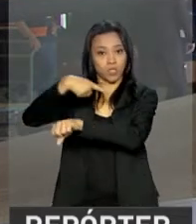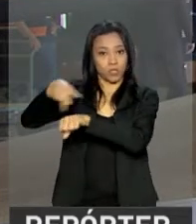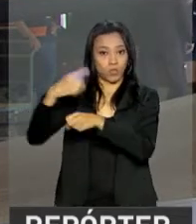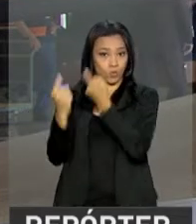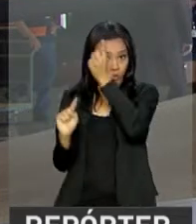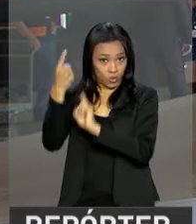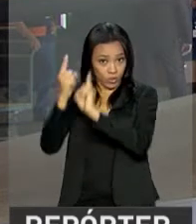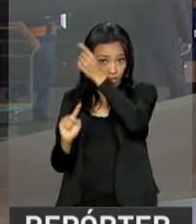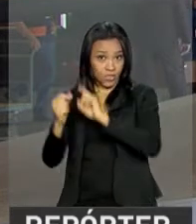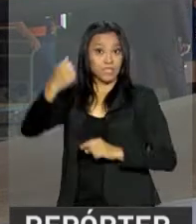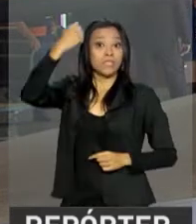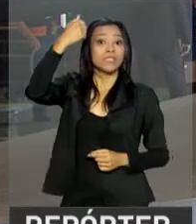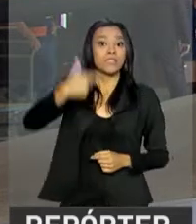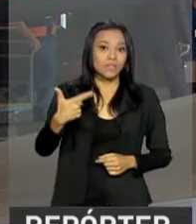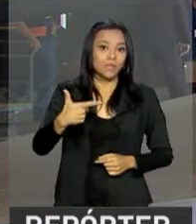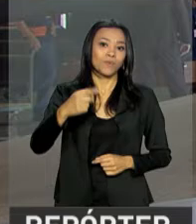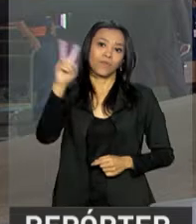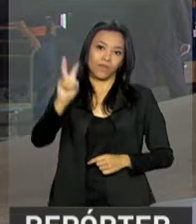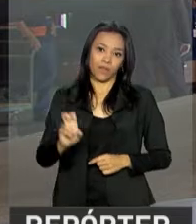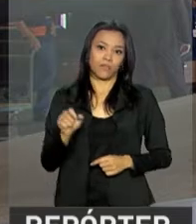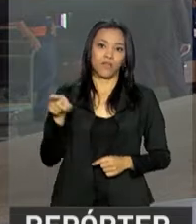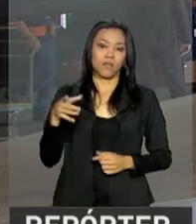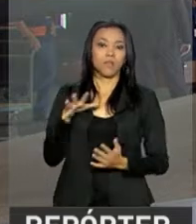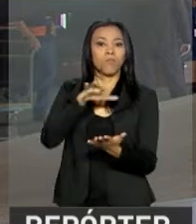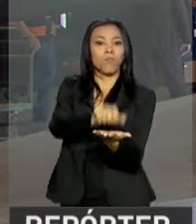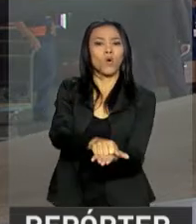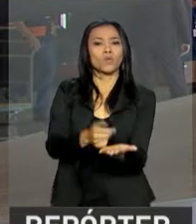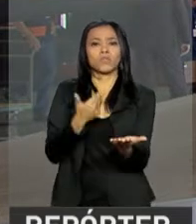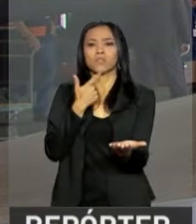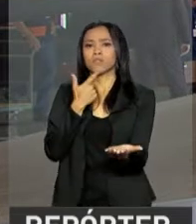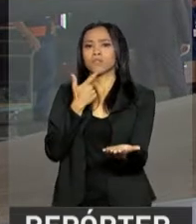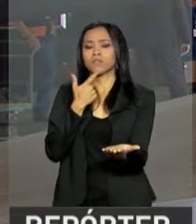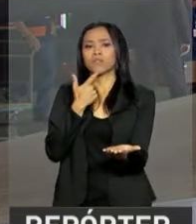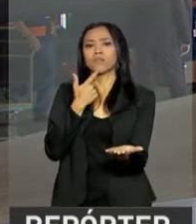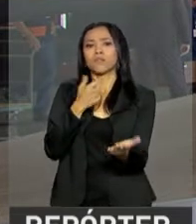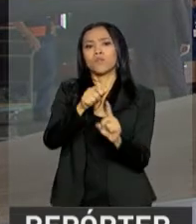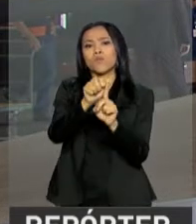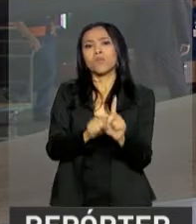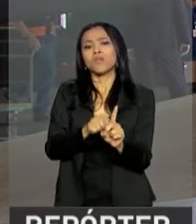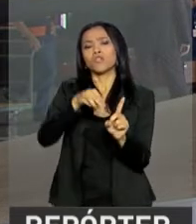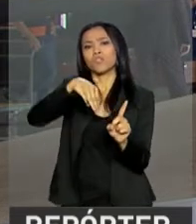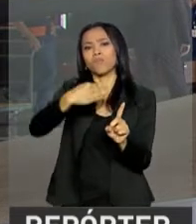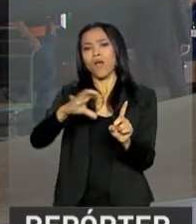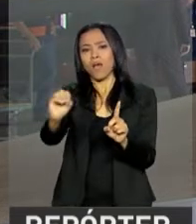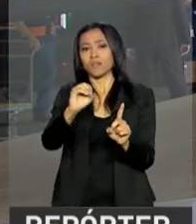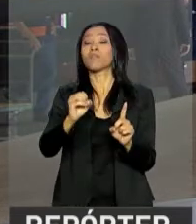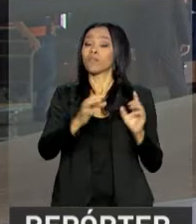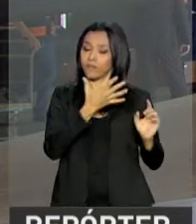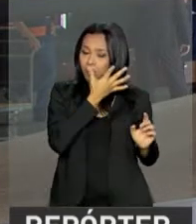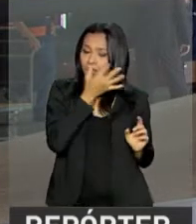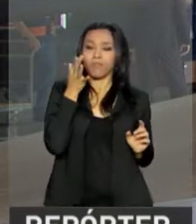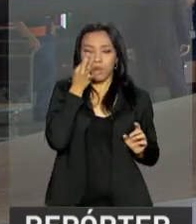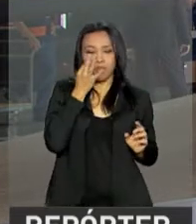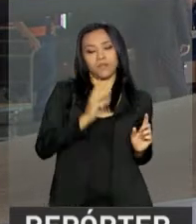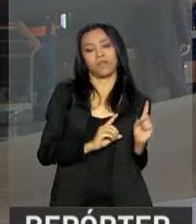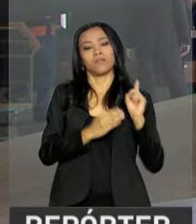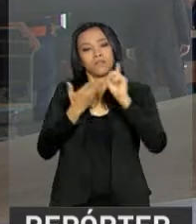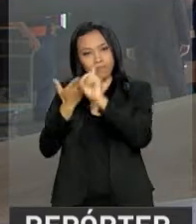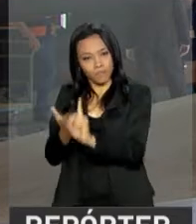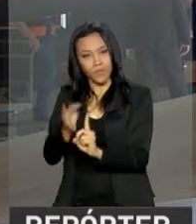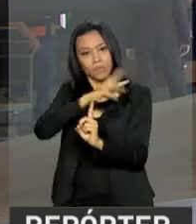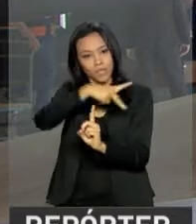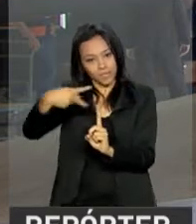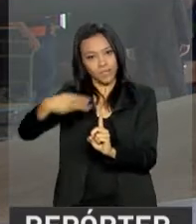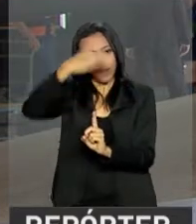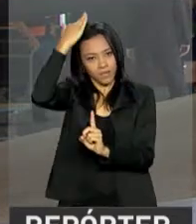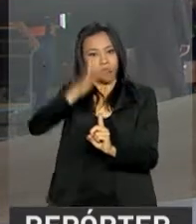aliás, pela segunda vez. Ele tomou posse no começo de março em cerimônia que contou com a presença do presidente Michel Temer.